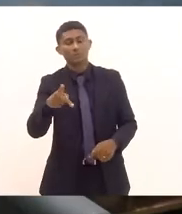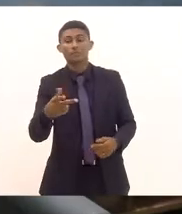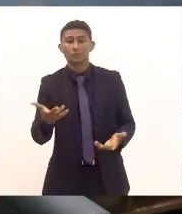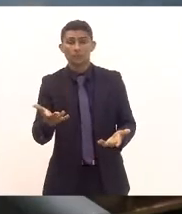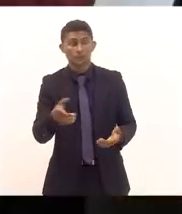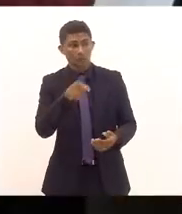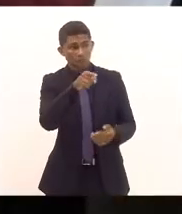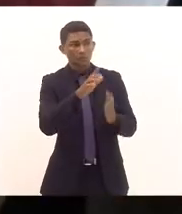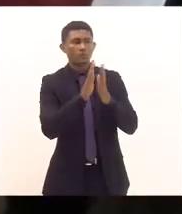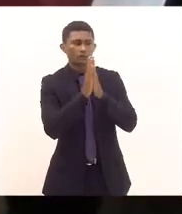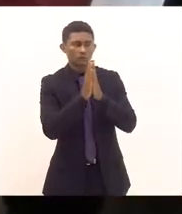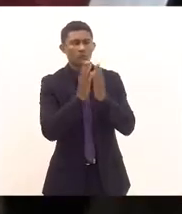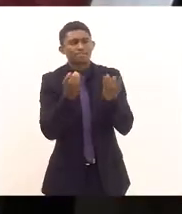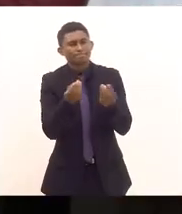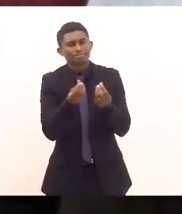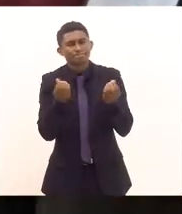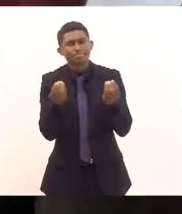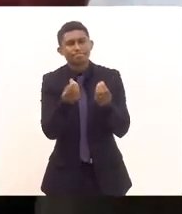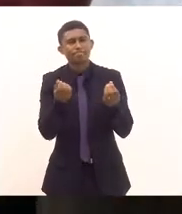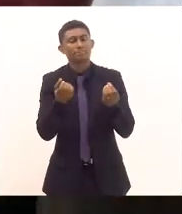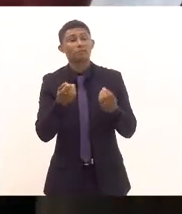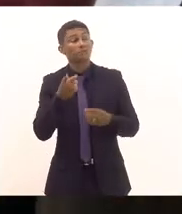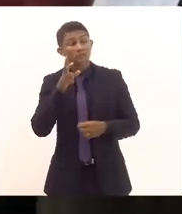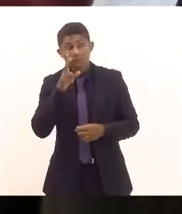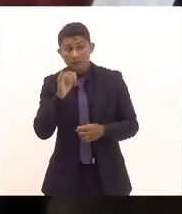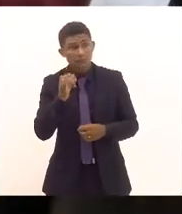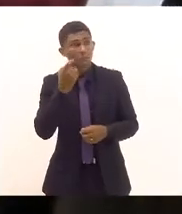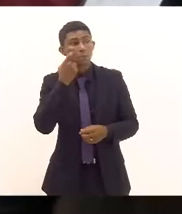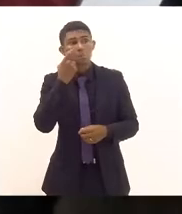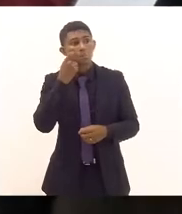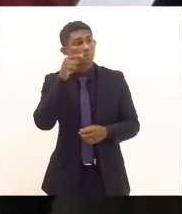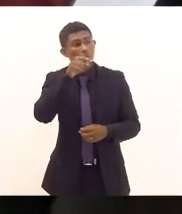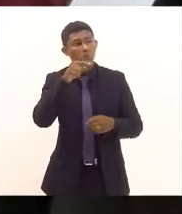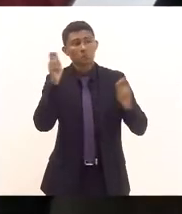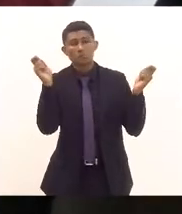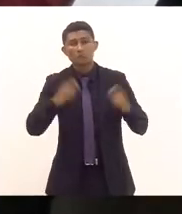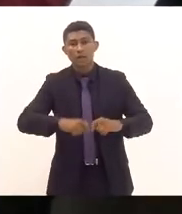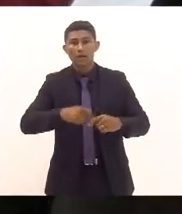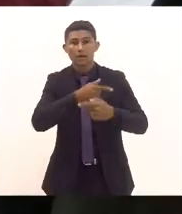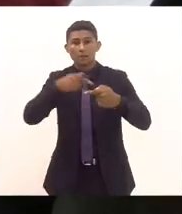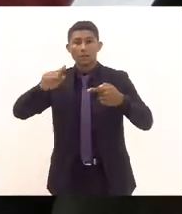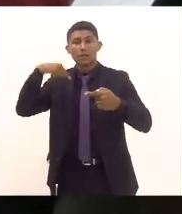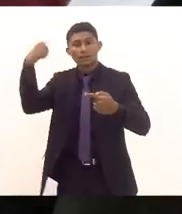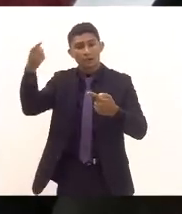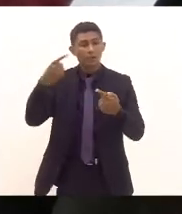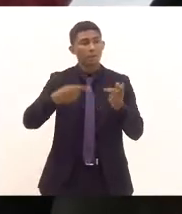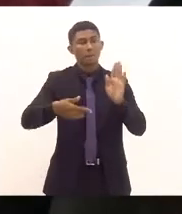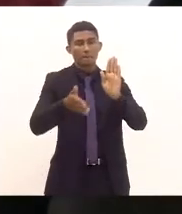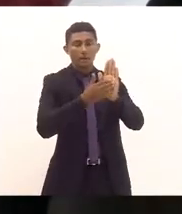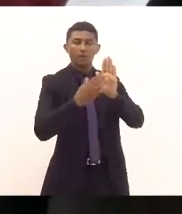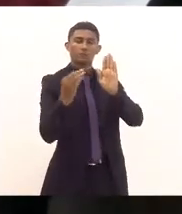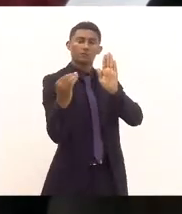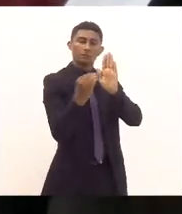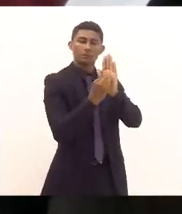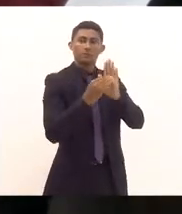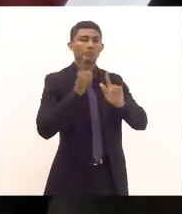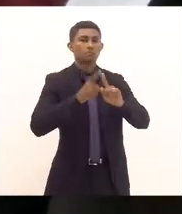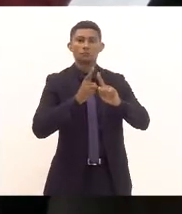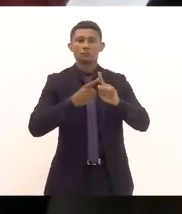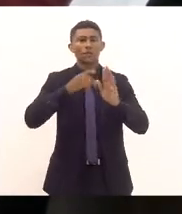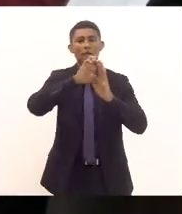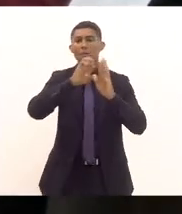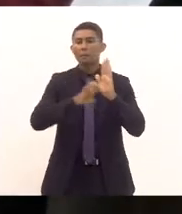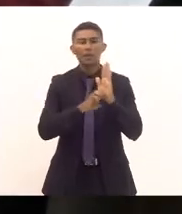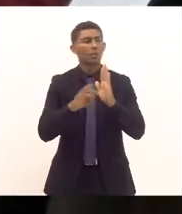de contar com a sua sensibilidade para caso se for possível trazer na pauta da semana que vem porque o projeto não recebeu